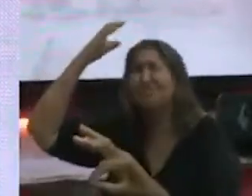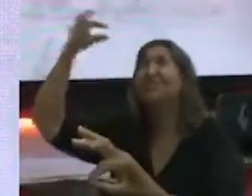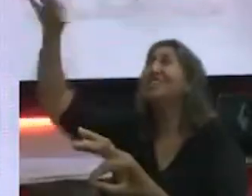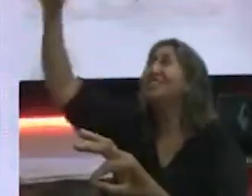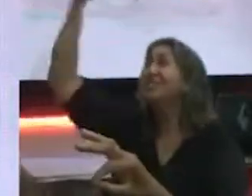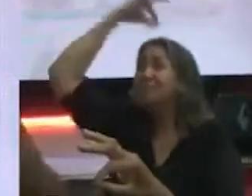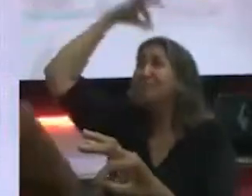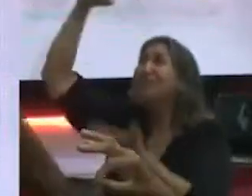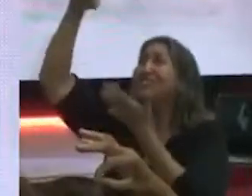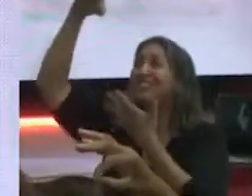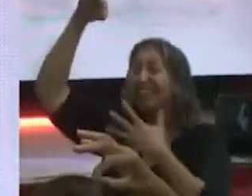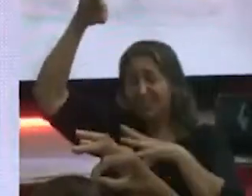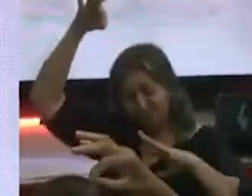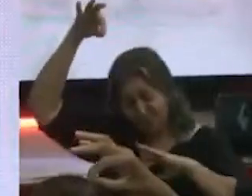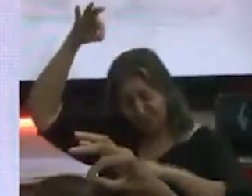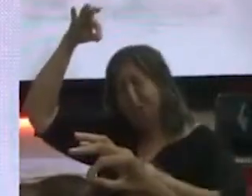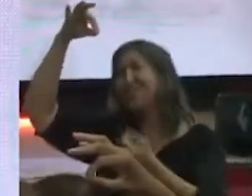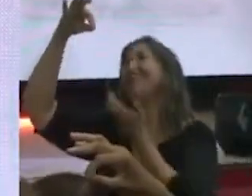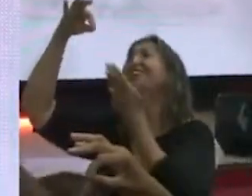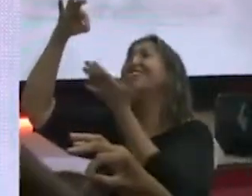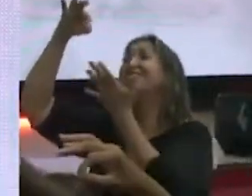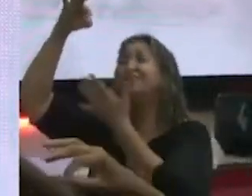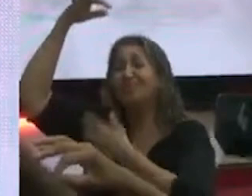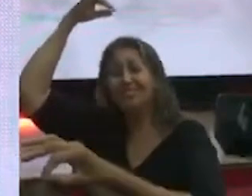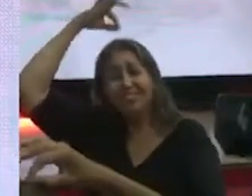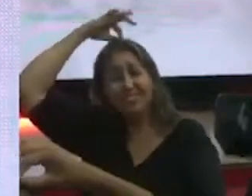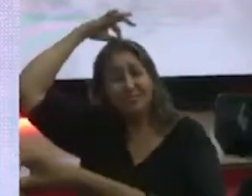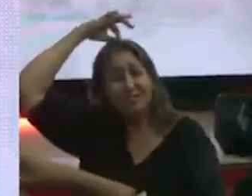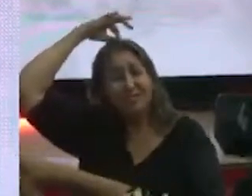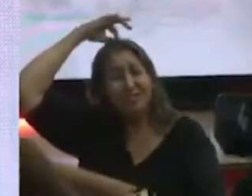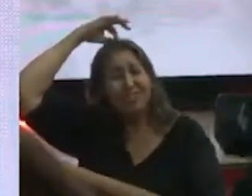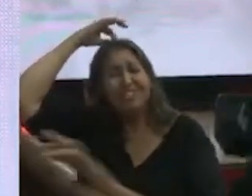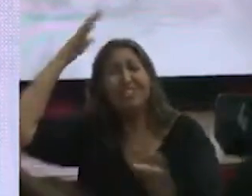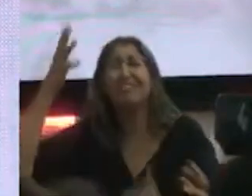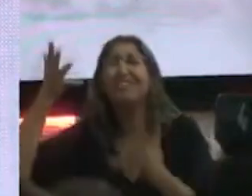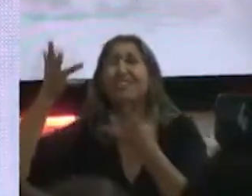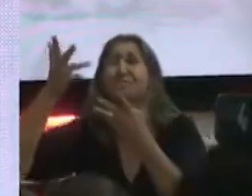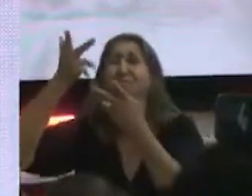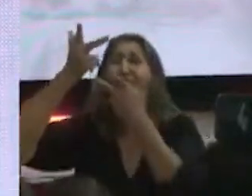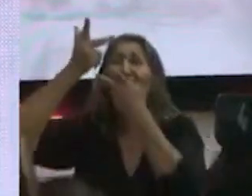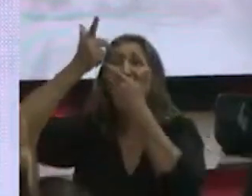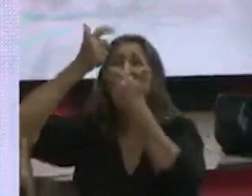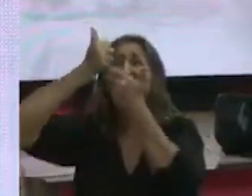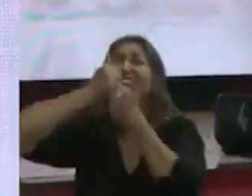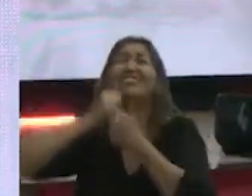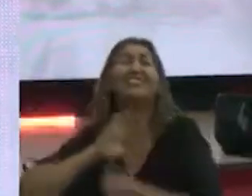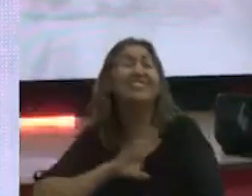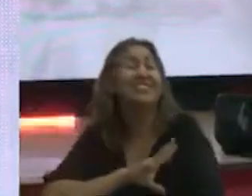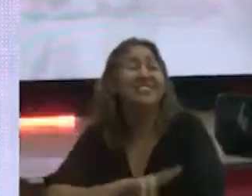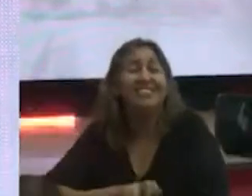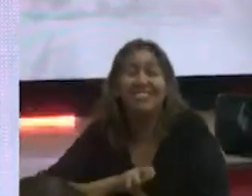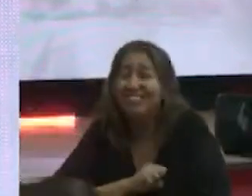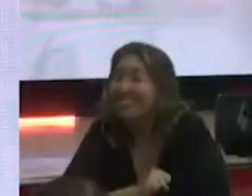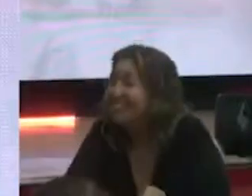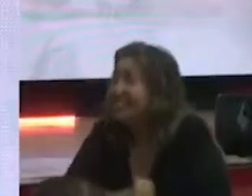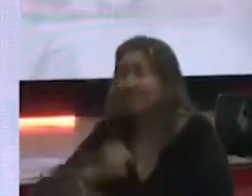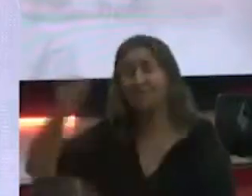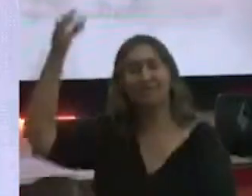Espírito Santo eu te amo diga mais alto Espírito Santo eu te